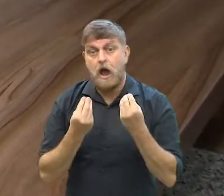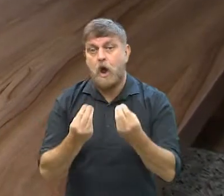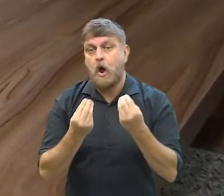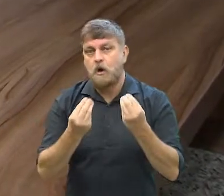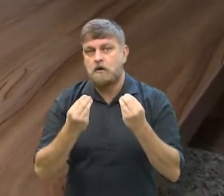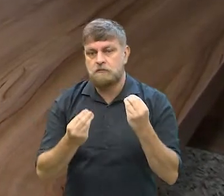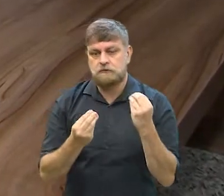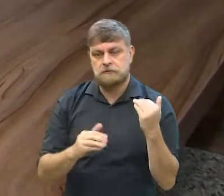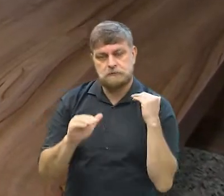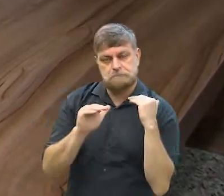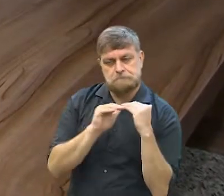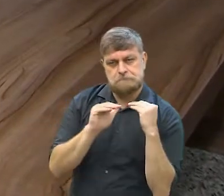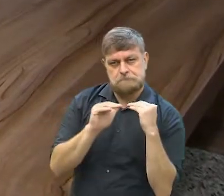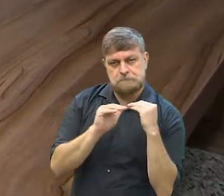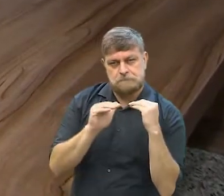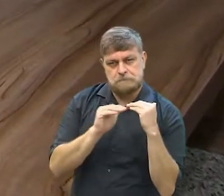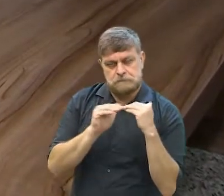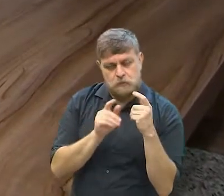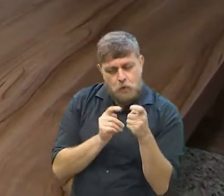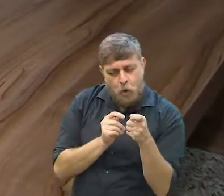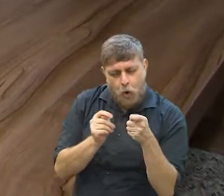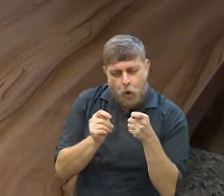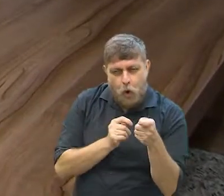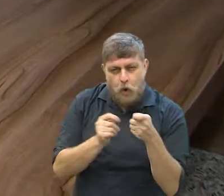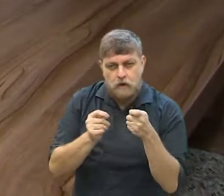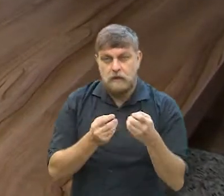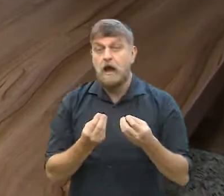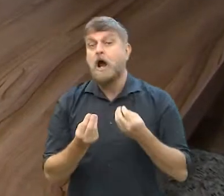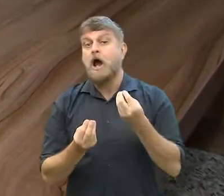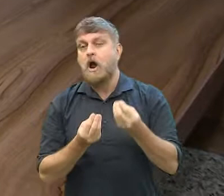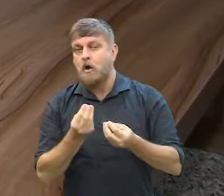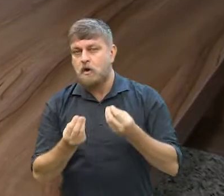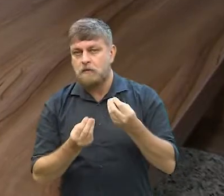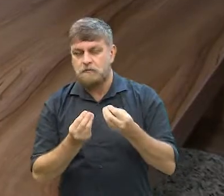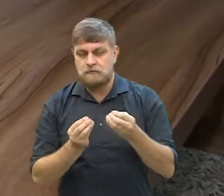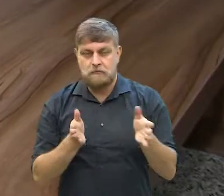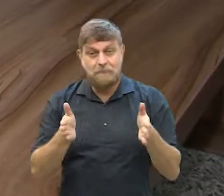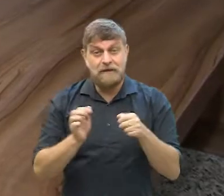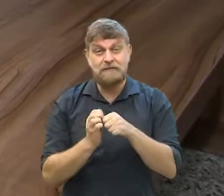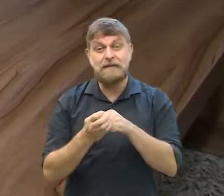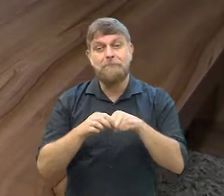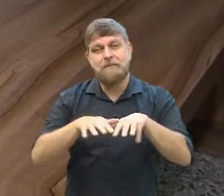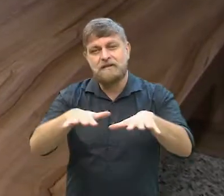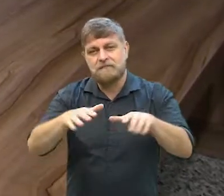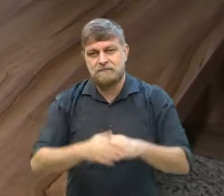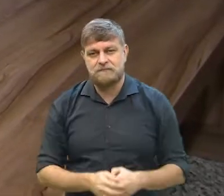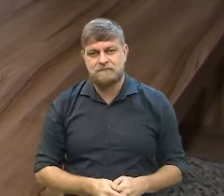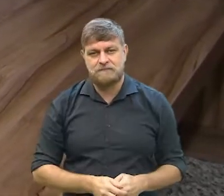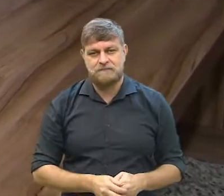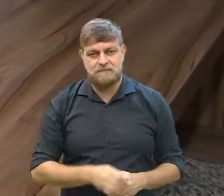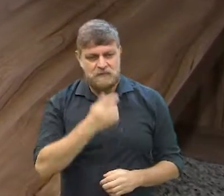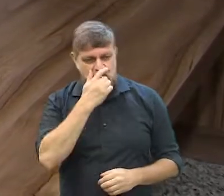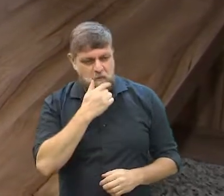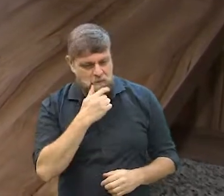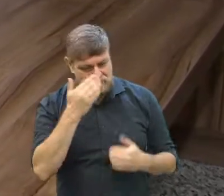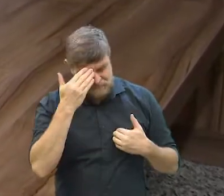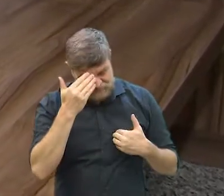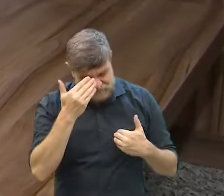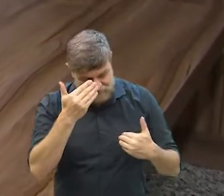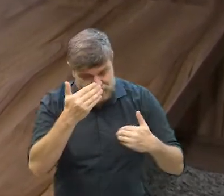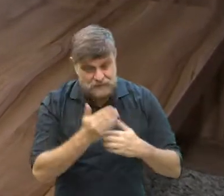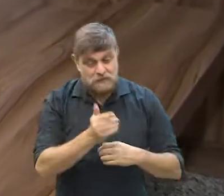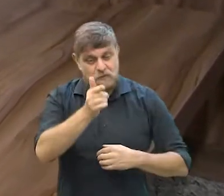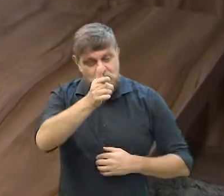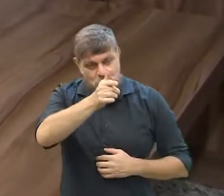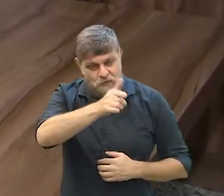esse orçamento dentro de um padrão razoável nessa pandemia? Olá, Rubens, muito obrigado mais uma